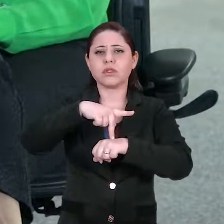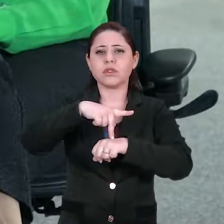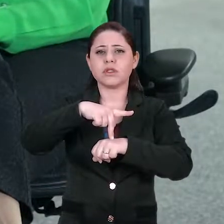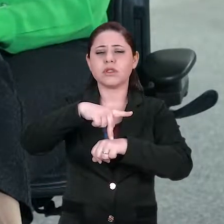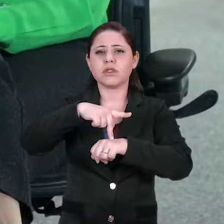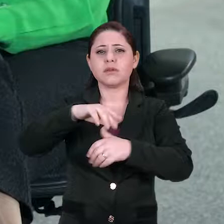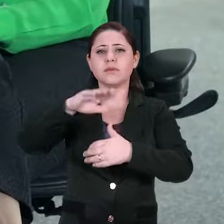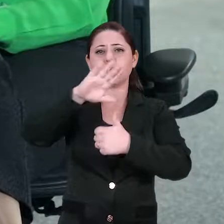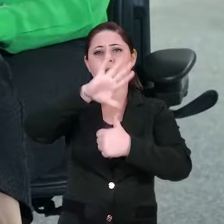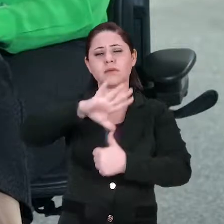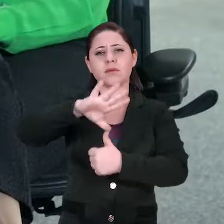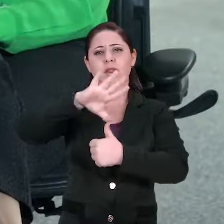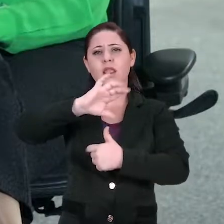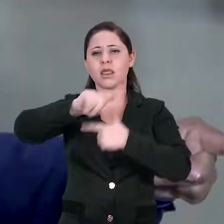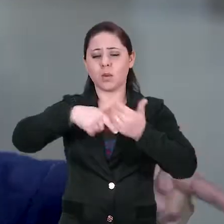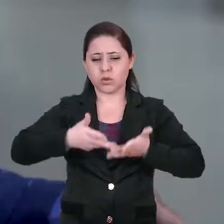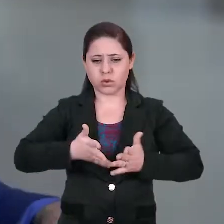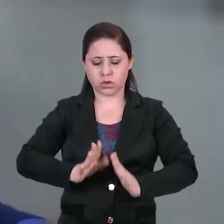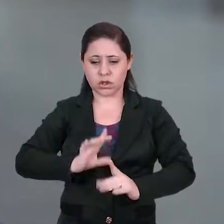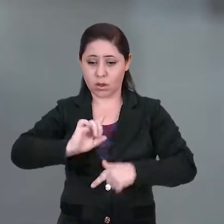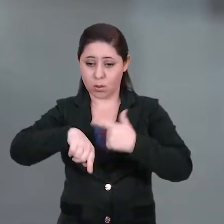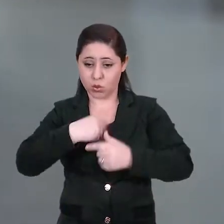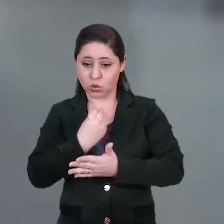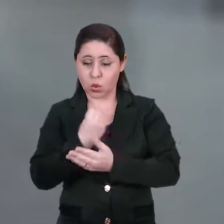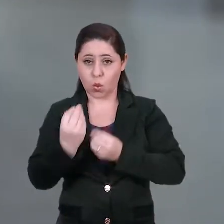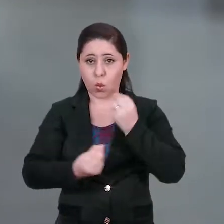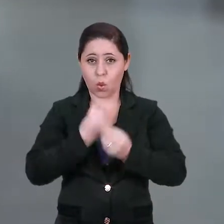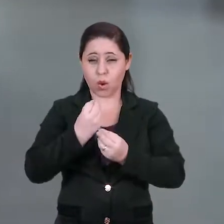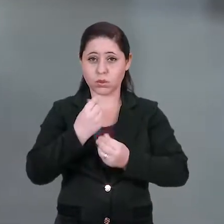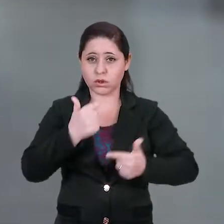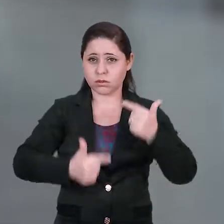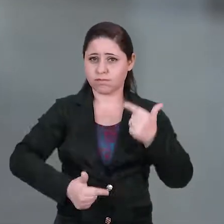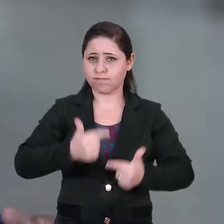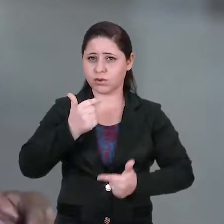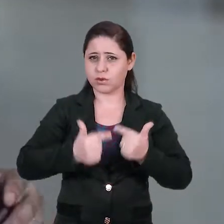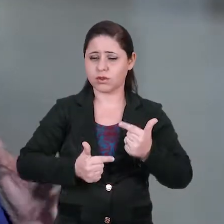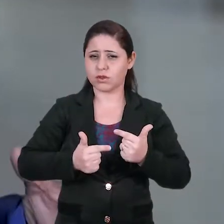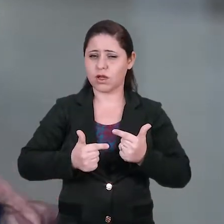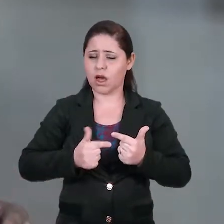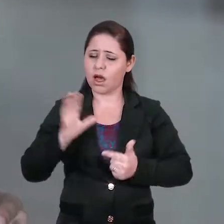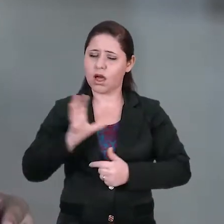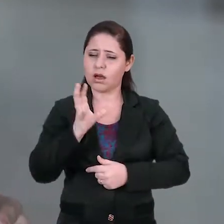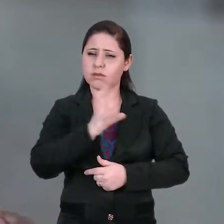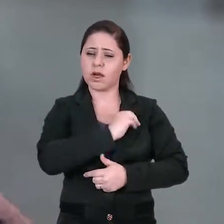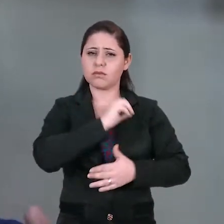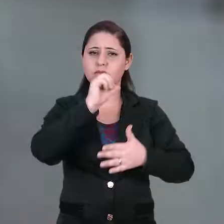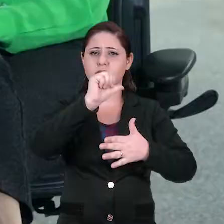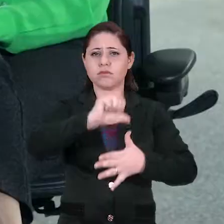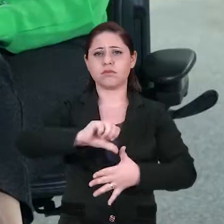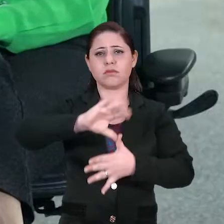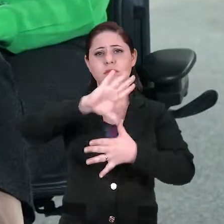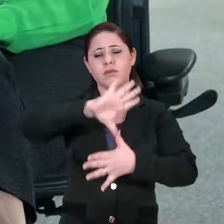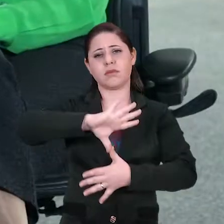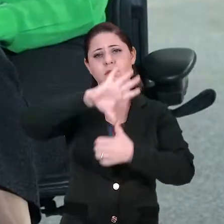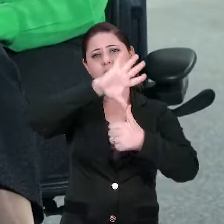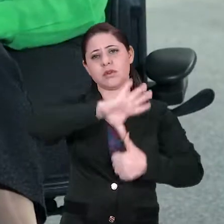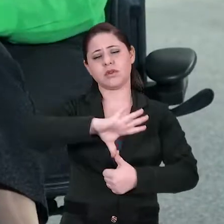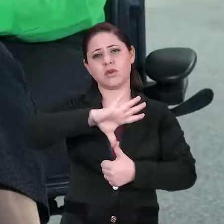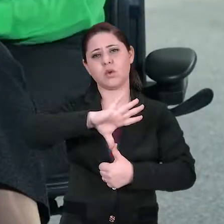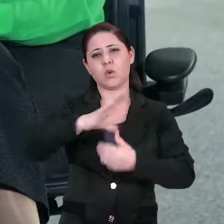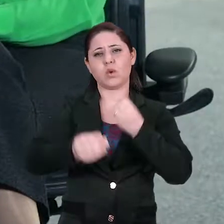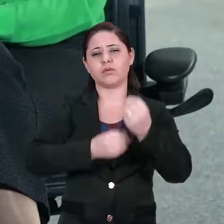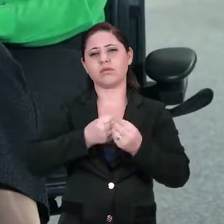do Sul. Influenciou nascer na fronteira e depois como mulher pública ter essa paixão pela América do Sul? Eu acho que